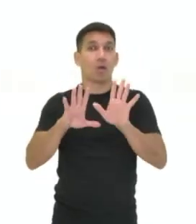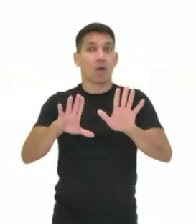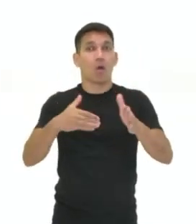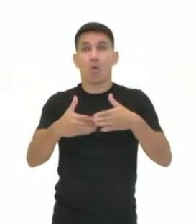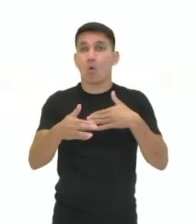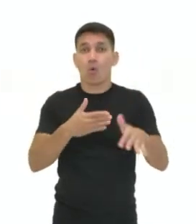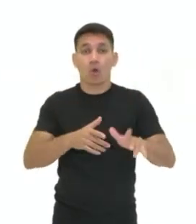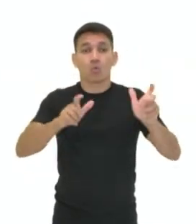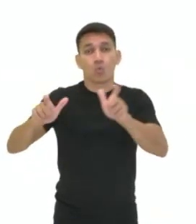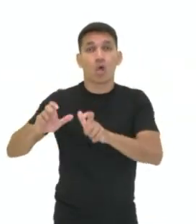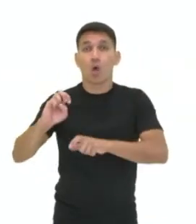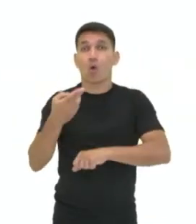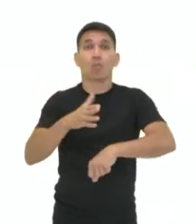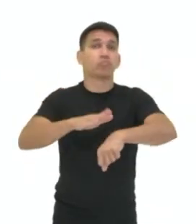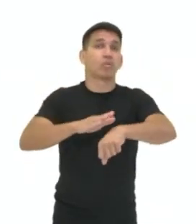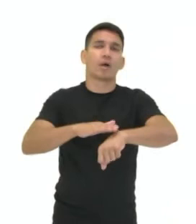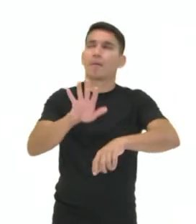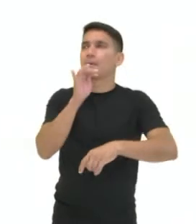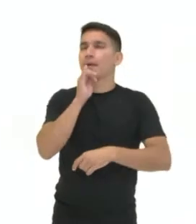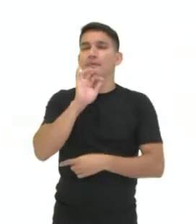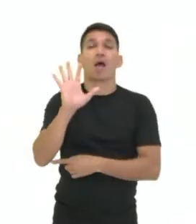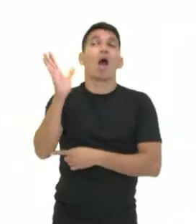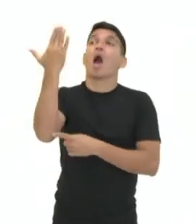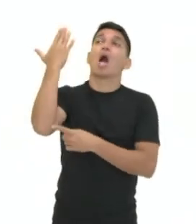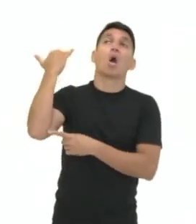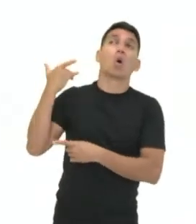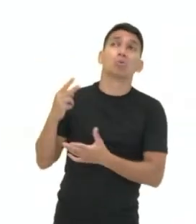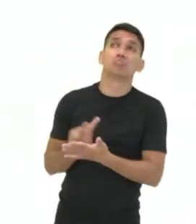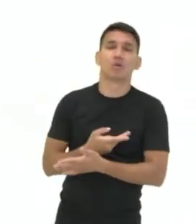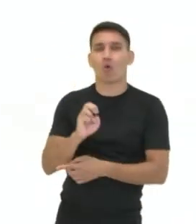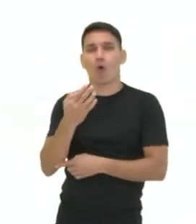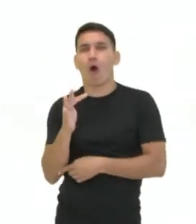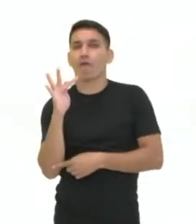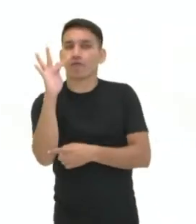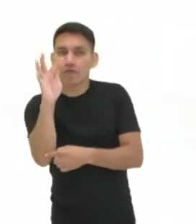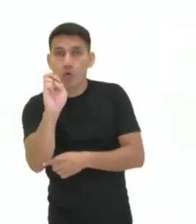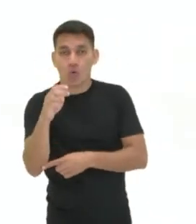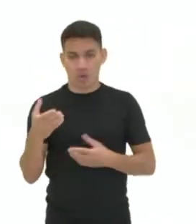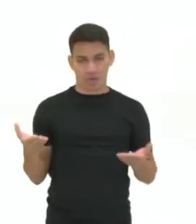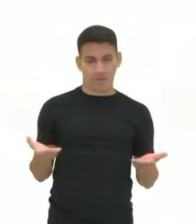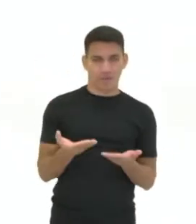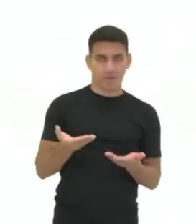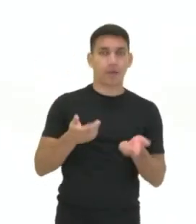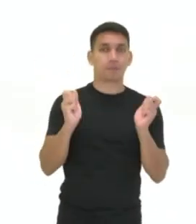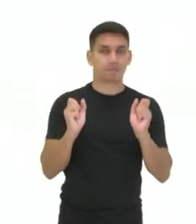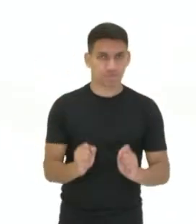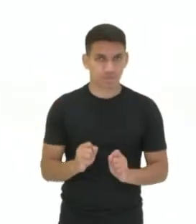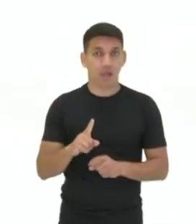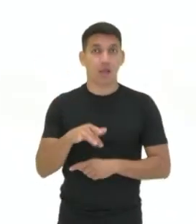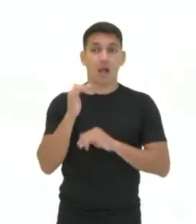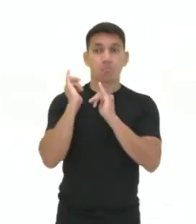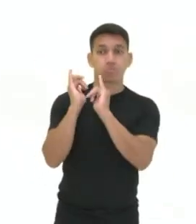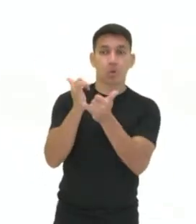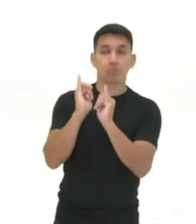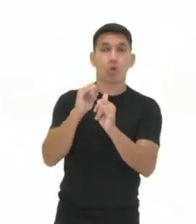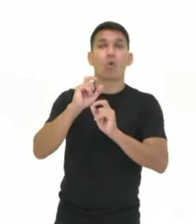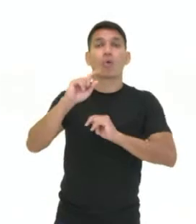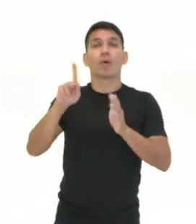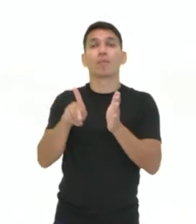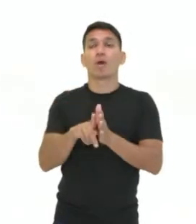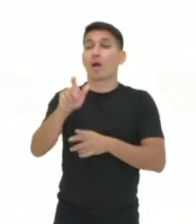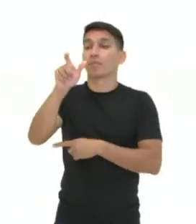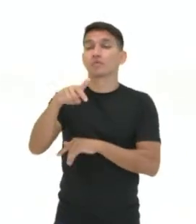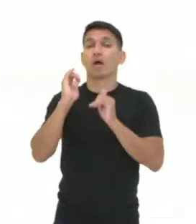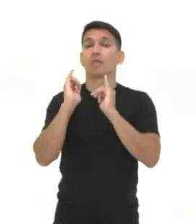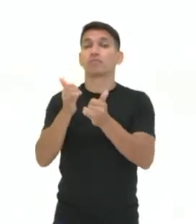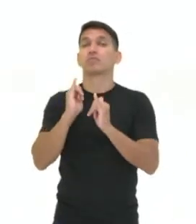no passado, era uma vez, ou no futuro, ou no presente. A função do conto tem que levar o narrador a